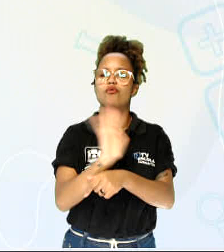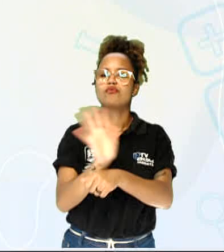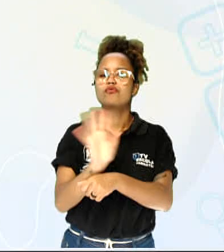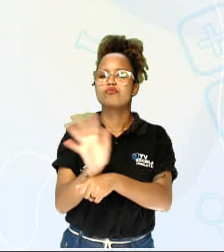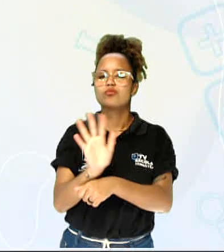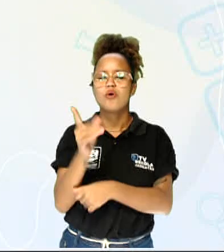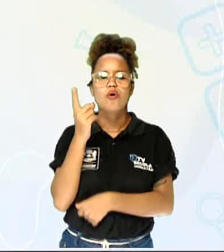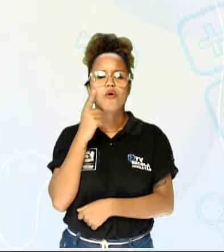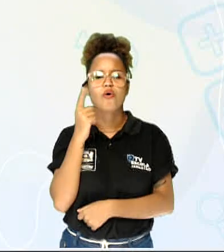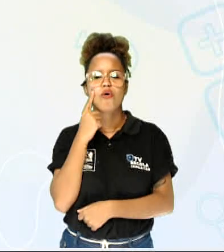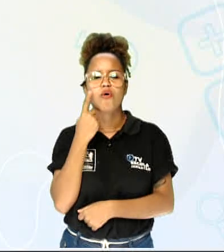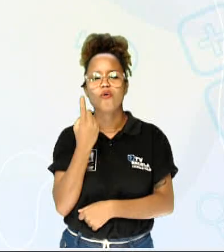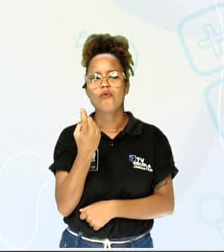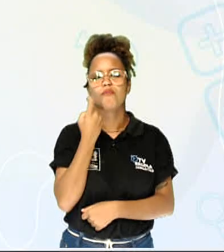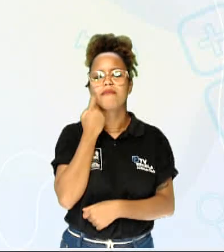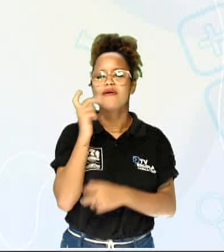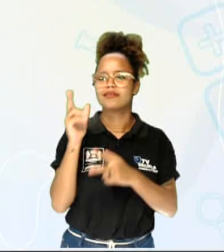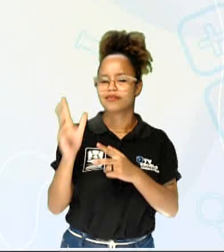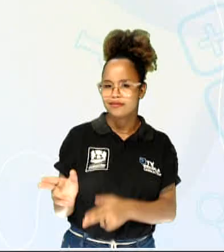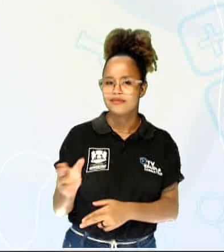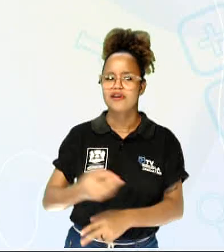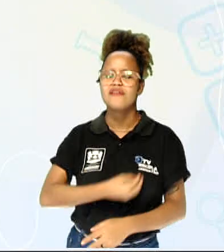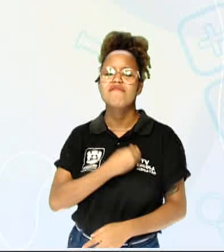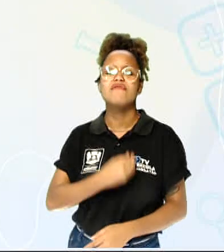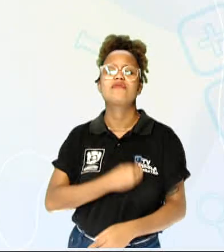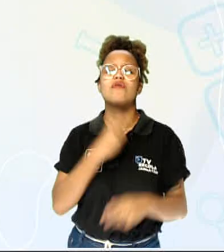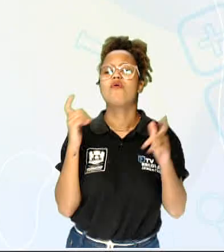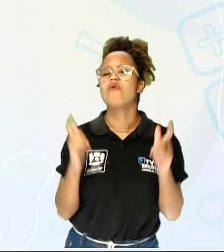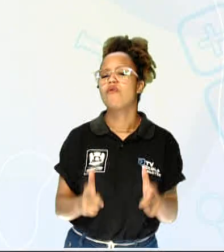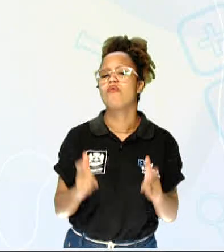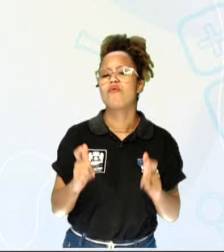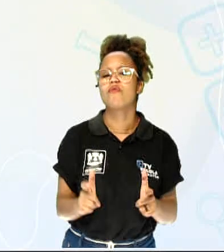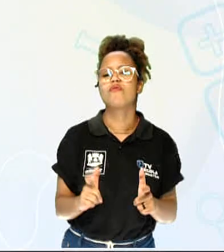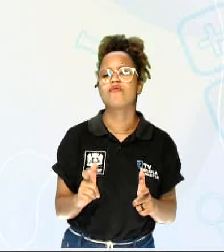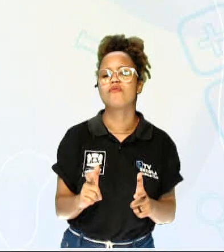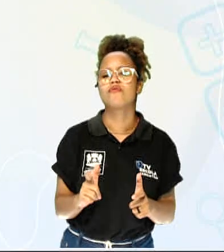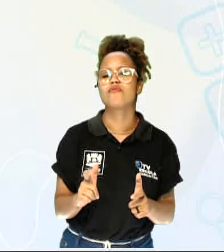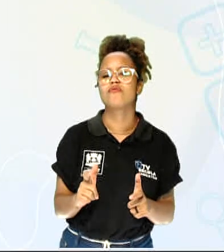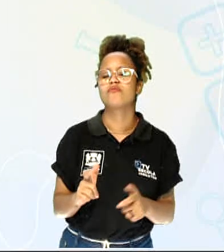um peixe palhaço. E ele vive aonde? Nas